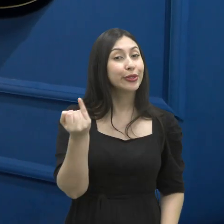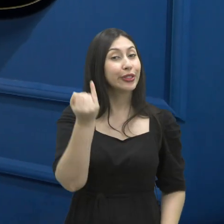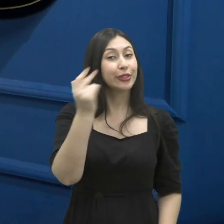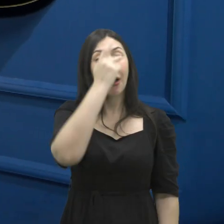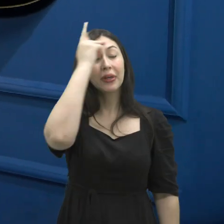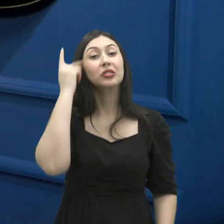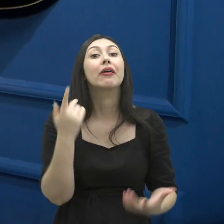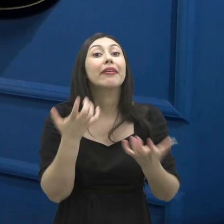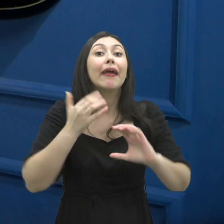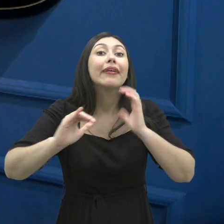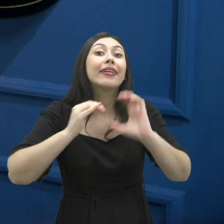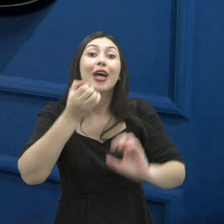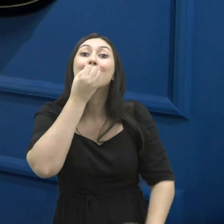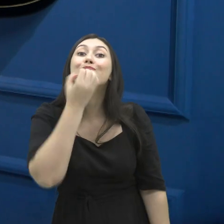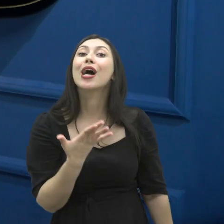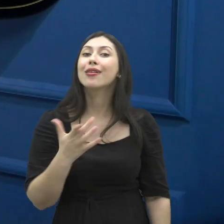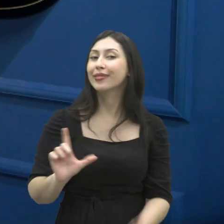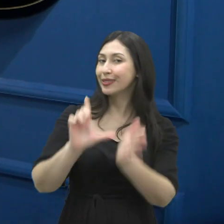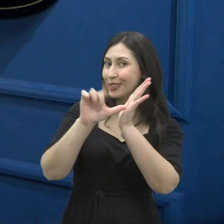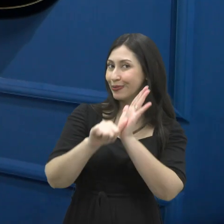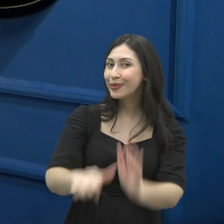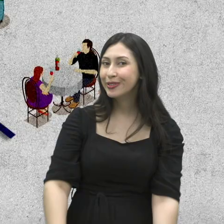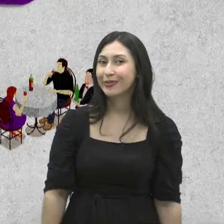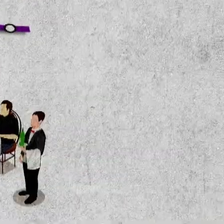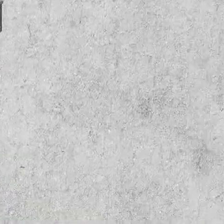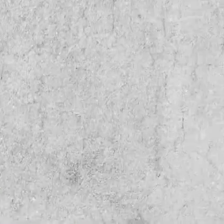pessoa que quer cantar bem. É daqui a pouquinho aqui no Job do Dia.